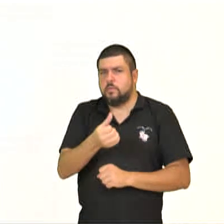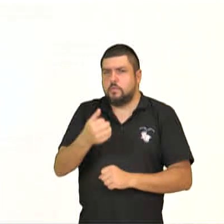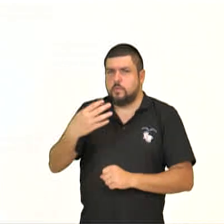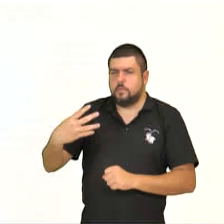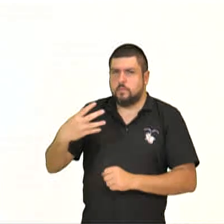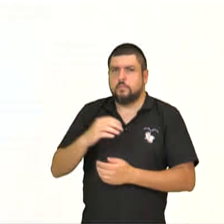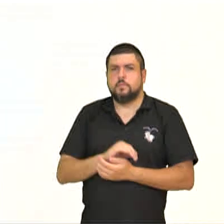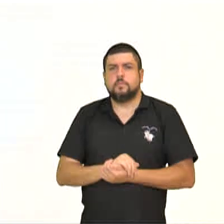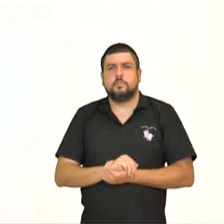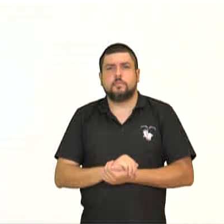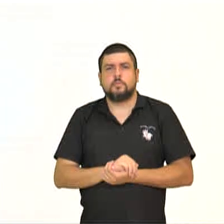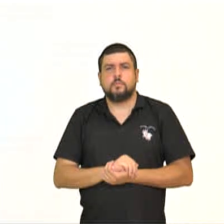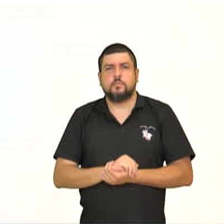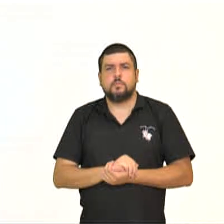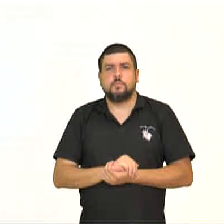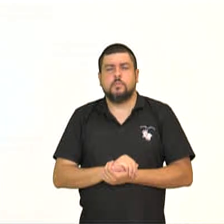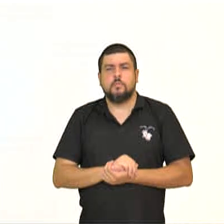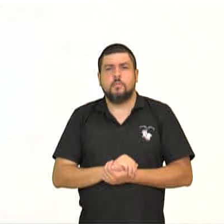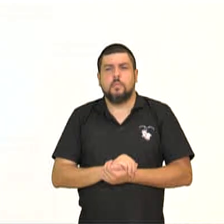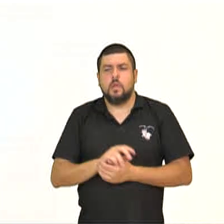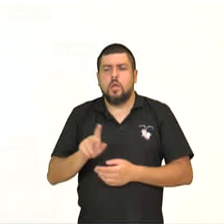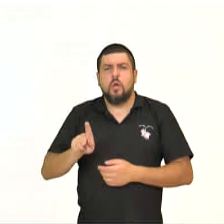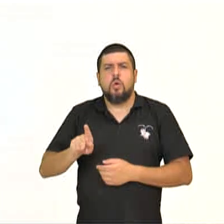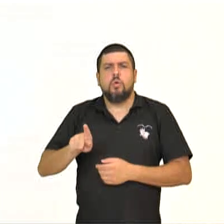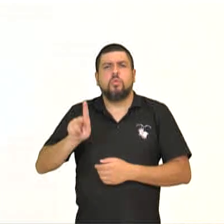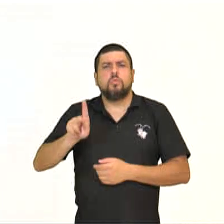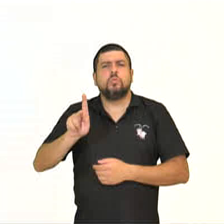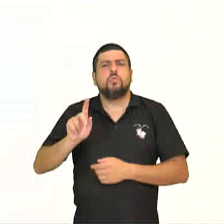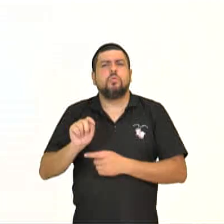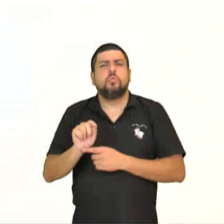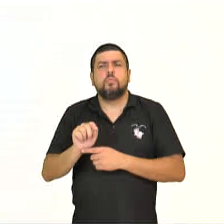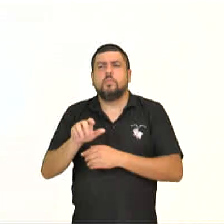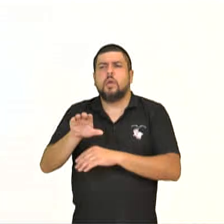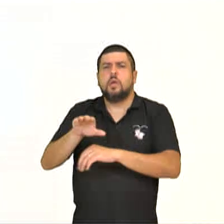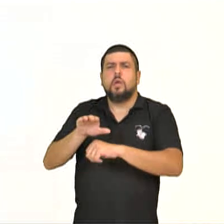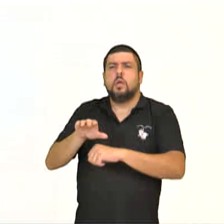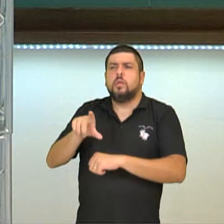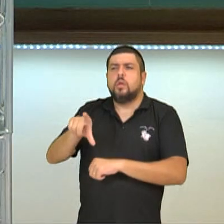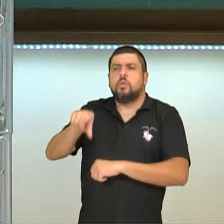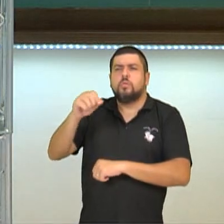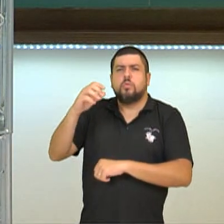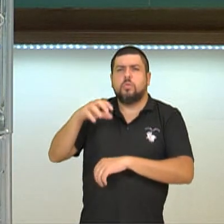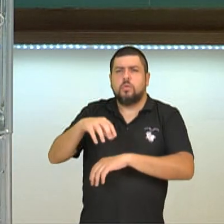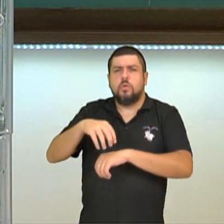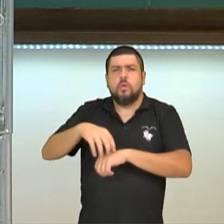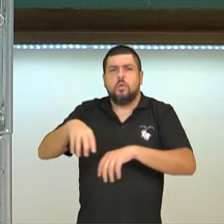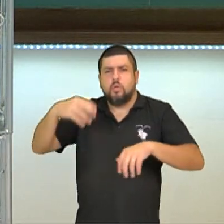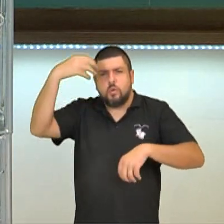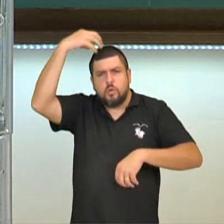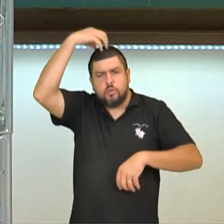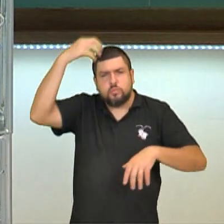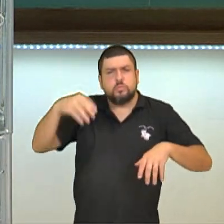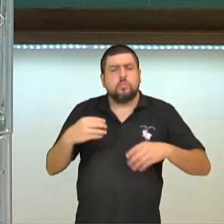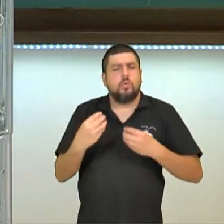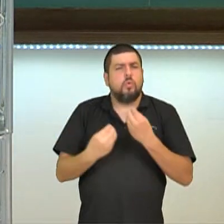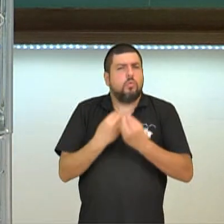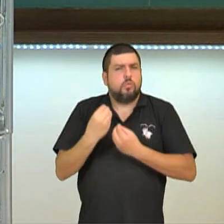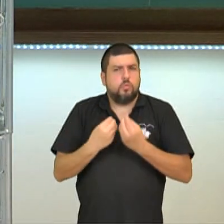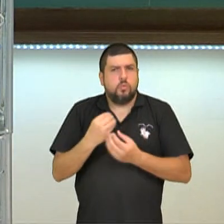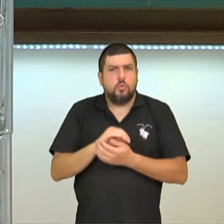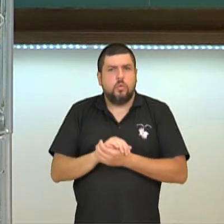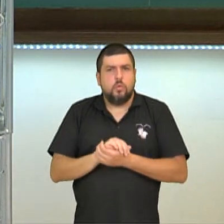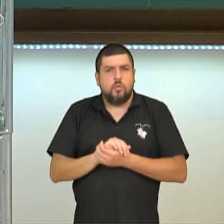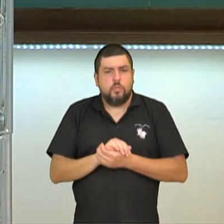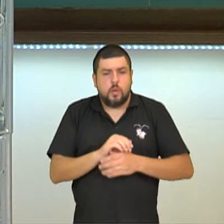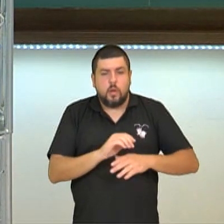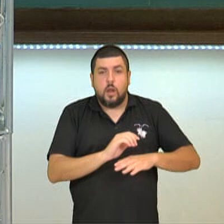cuxitas escolhiam seu rei através do voto dos líderes das comunidades. Diferente também do Egito, diferente de todas as outras civilizações que eu já ouvi falar,